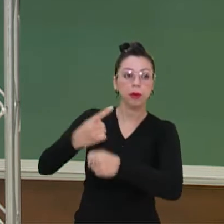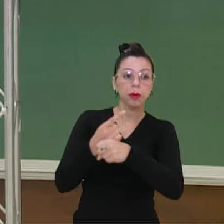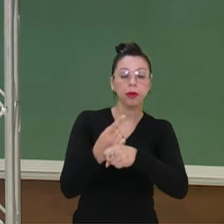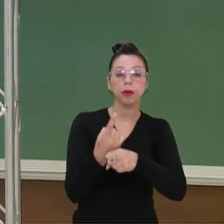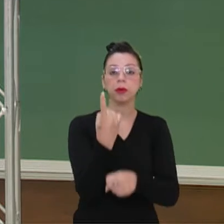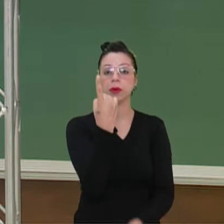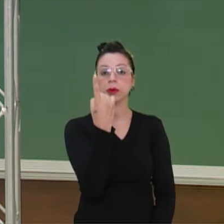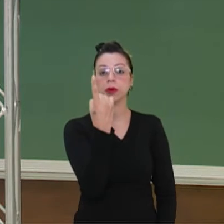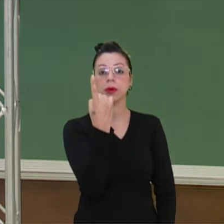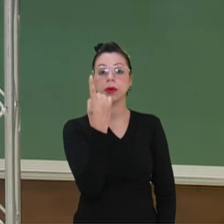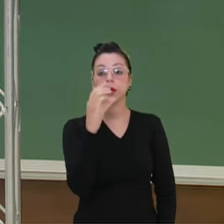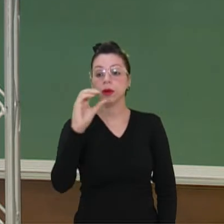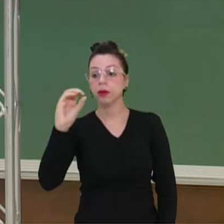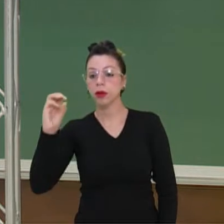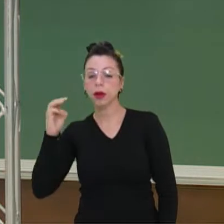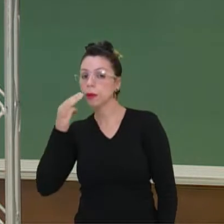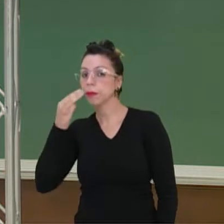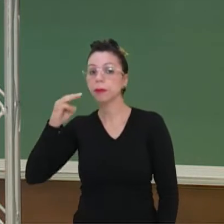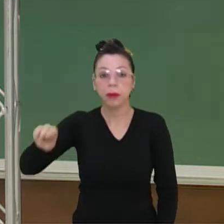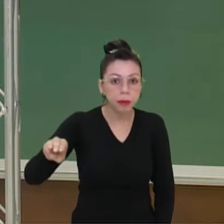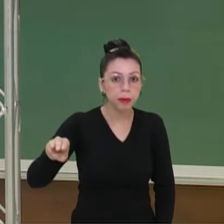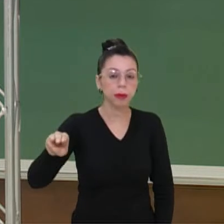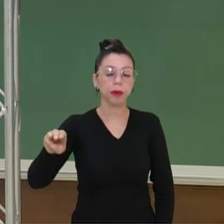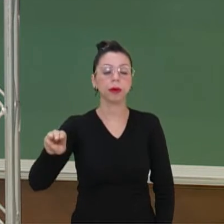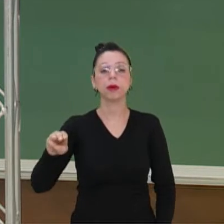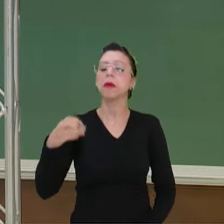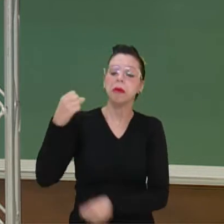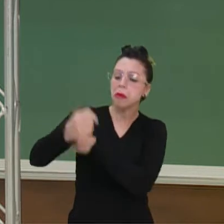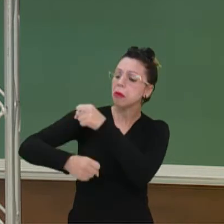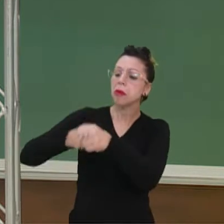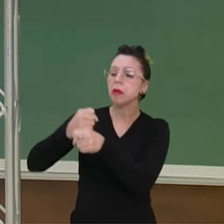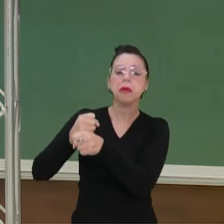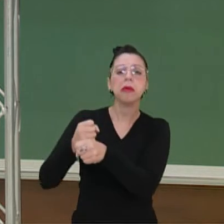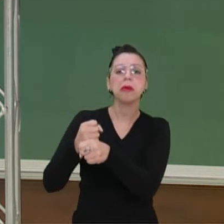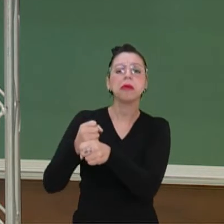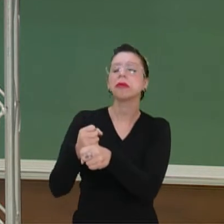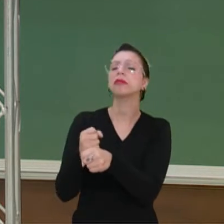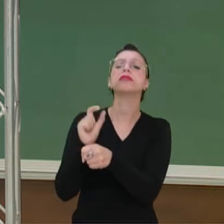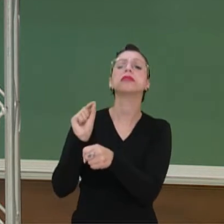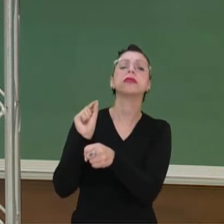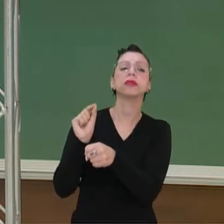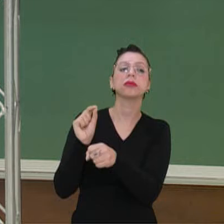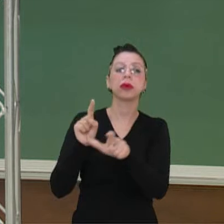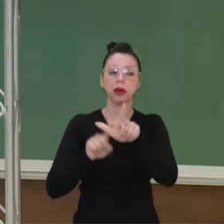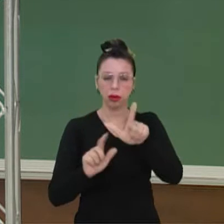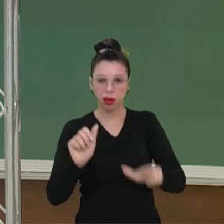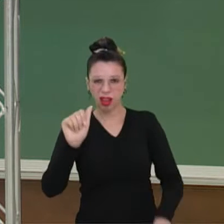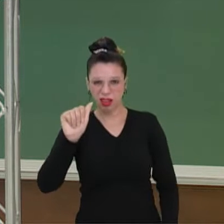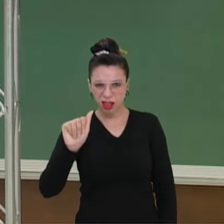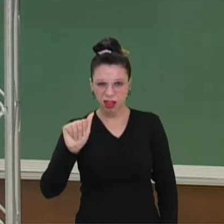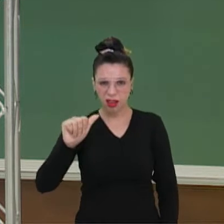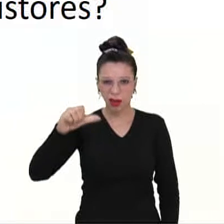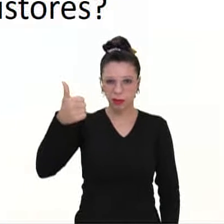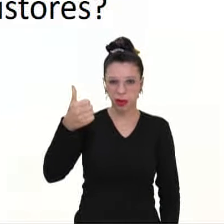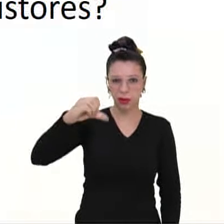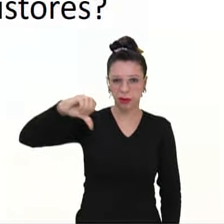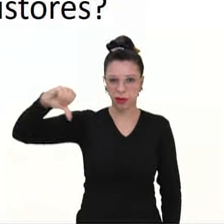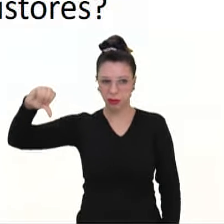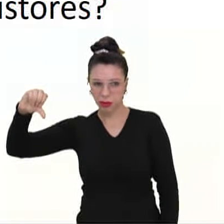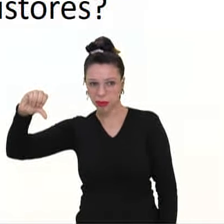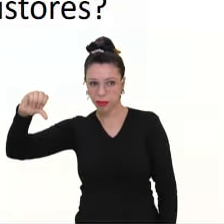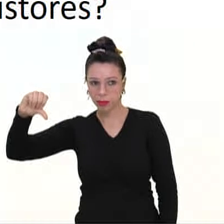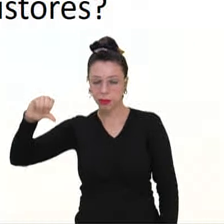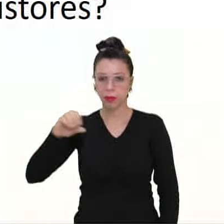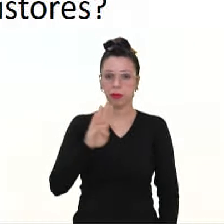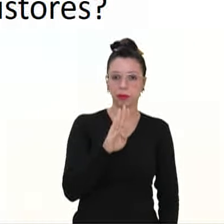100 bilhões de transistores. Em que ano que isso vai acontecer? Será a letra A, 1999? Será